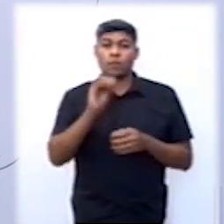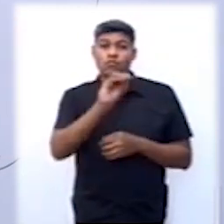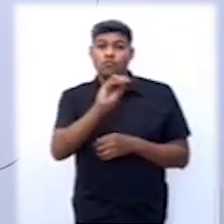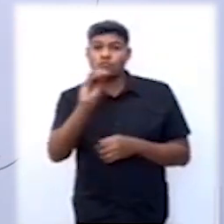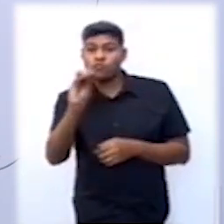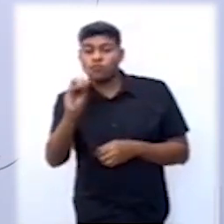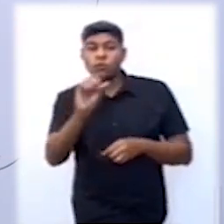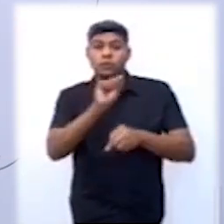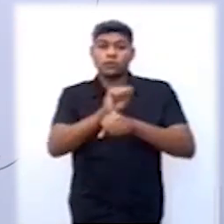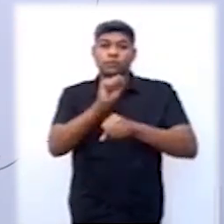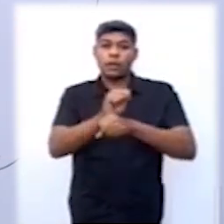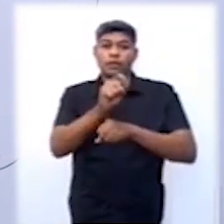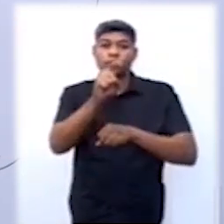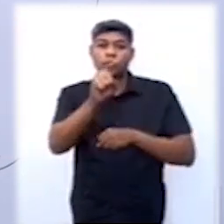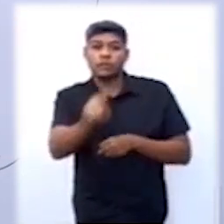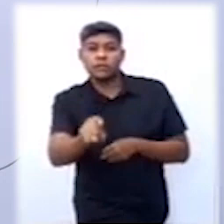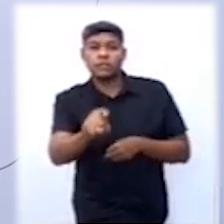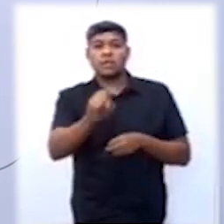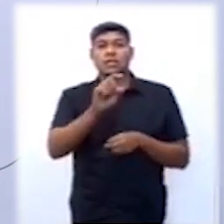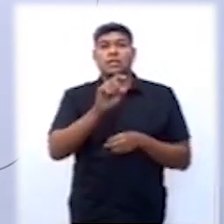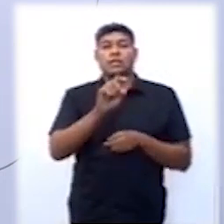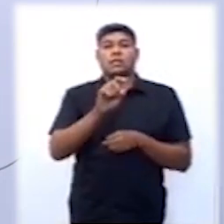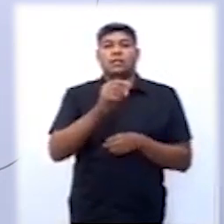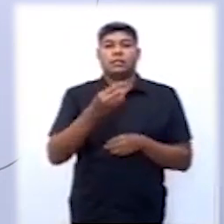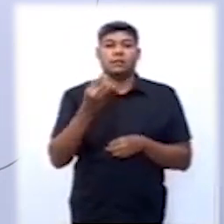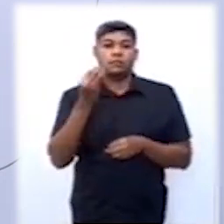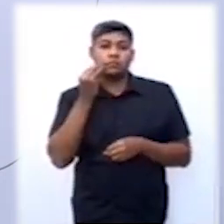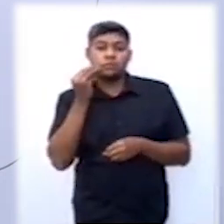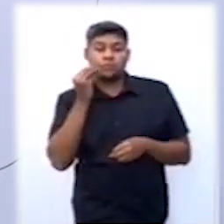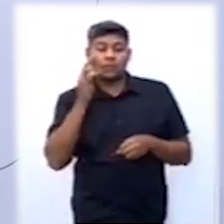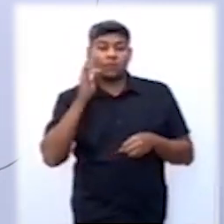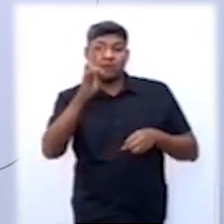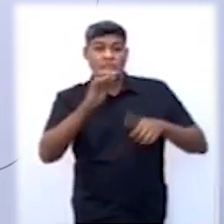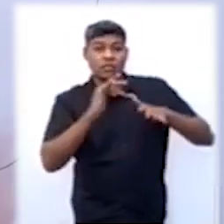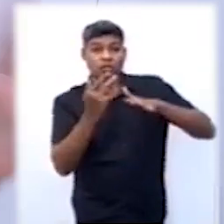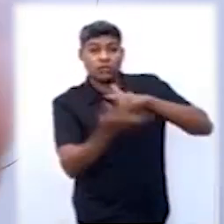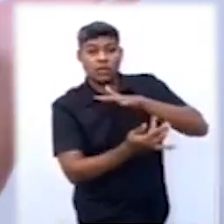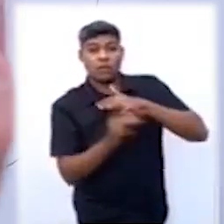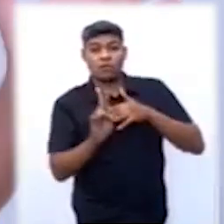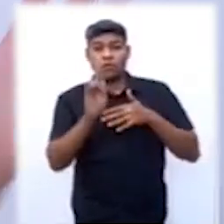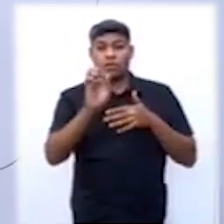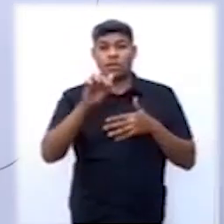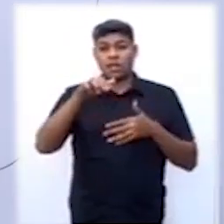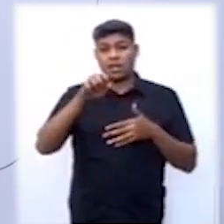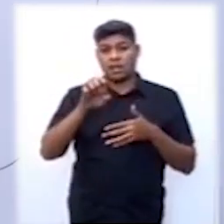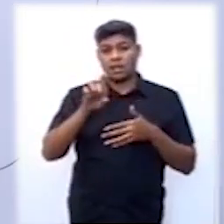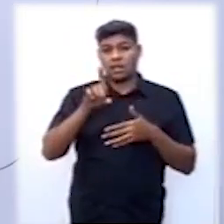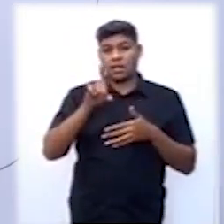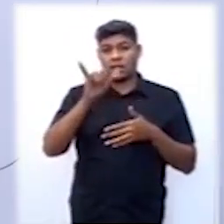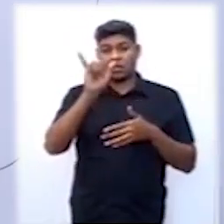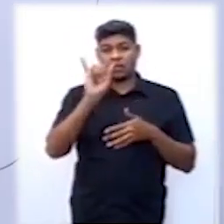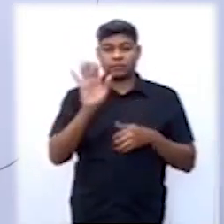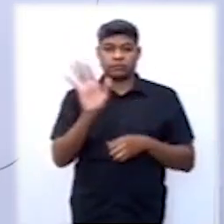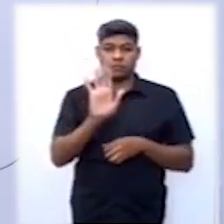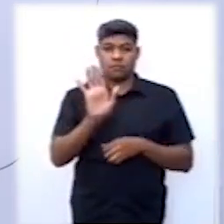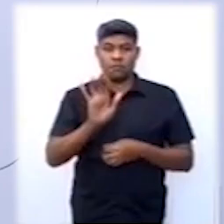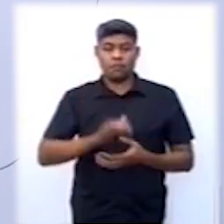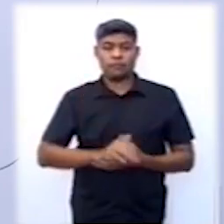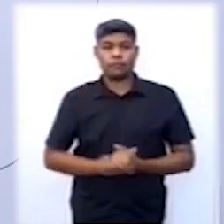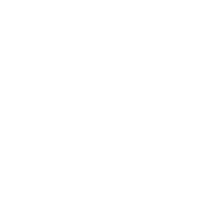eu espero vocês no meu canal, que é o Bioexplica. Procura lá nas redes sociais, Kennedy Ramos. Até a próxima. Tchau, tchau.